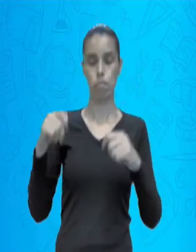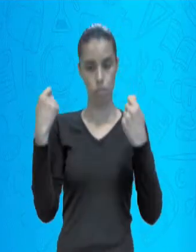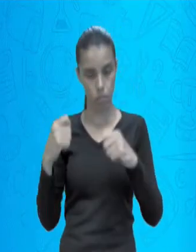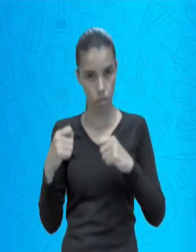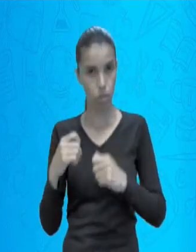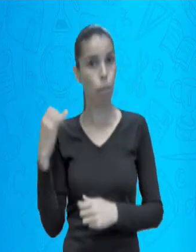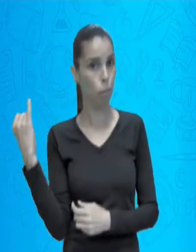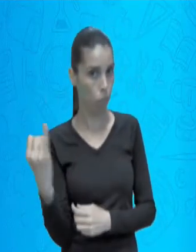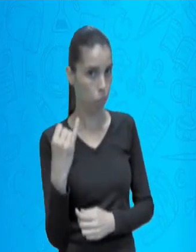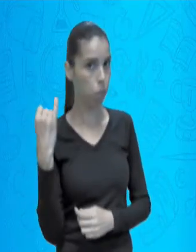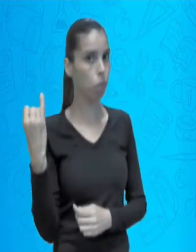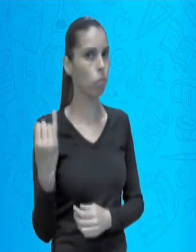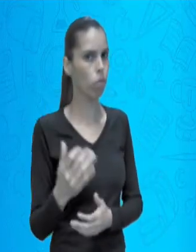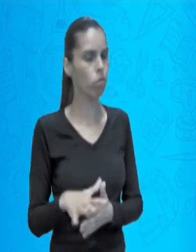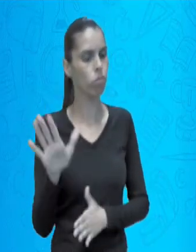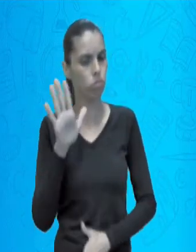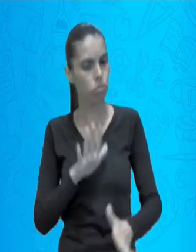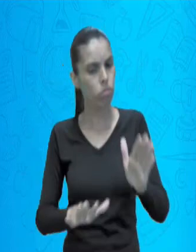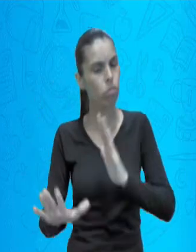imagem.